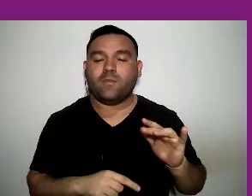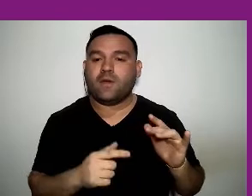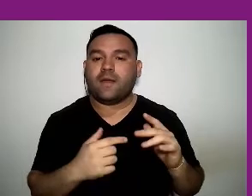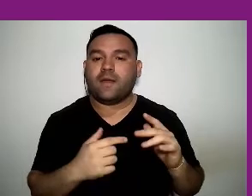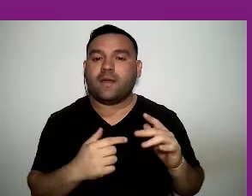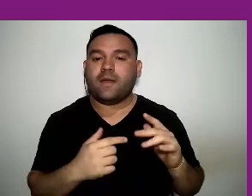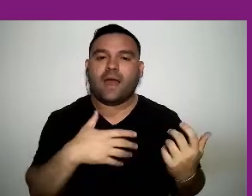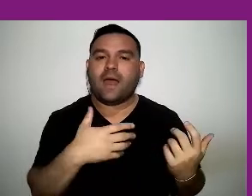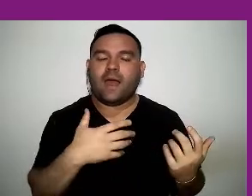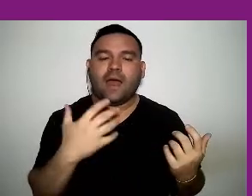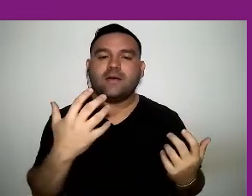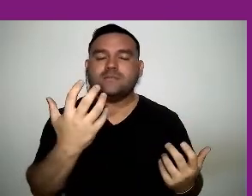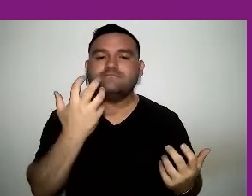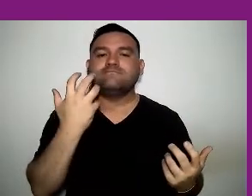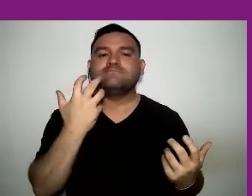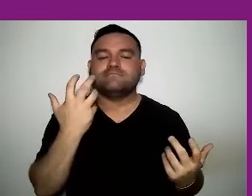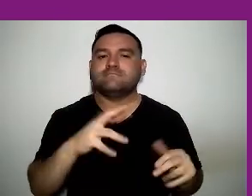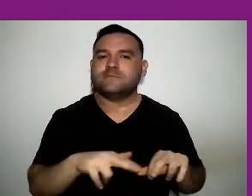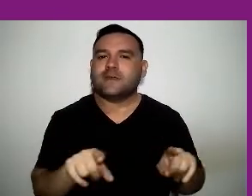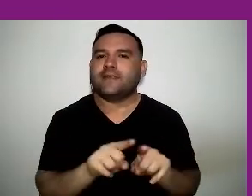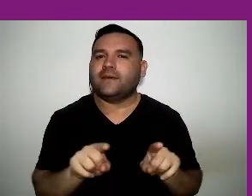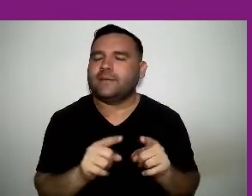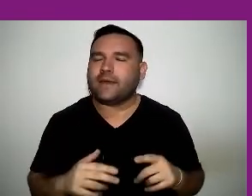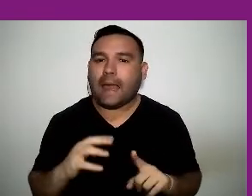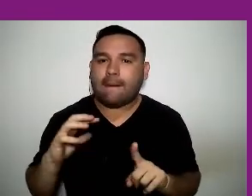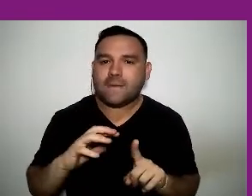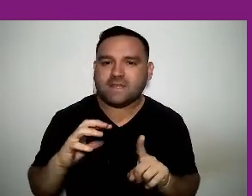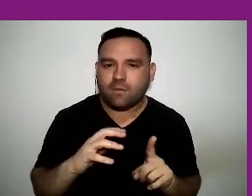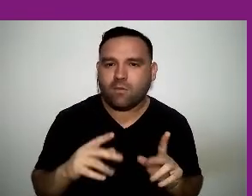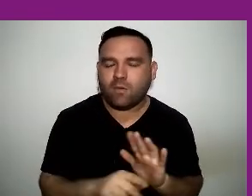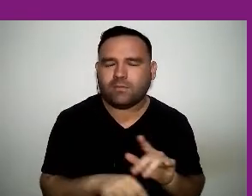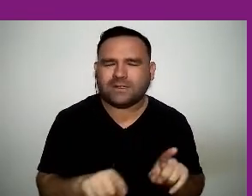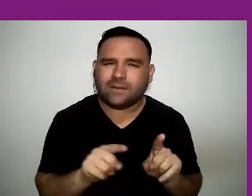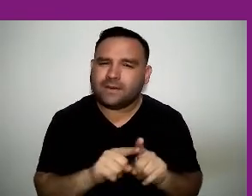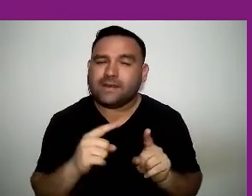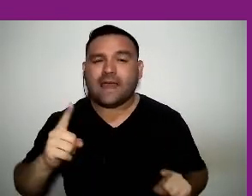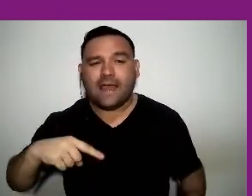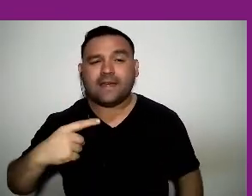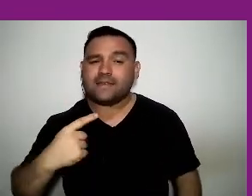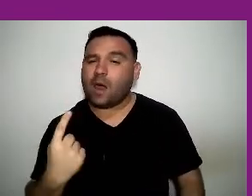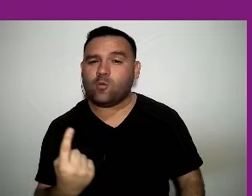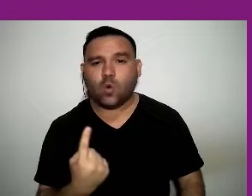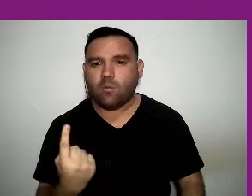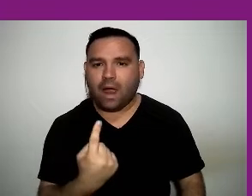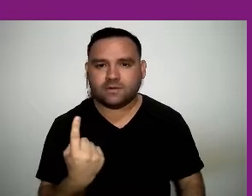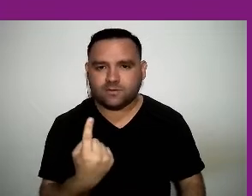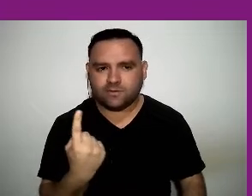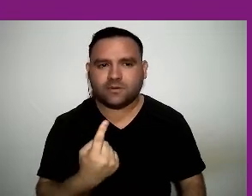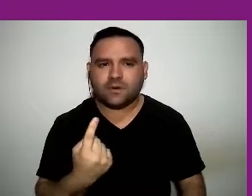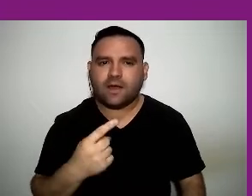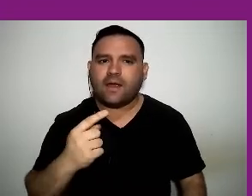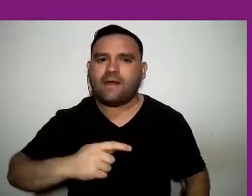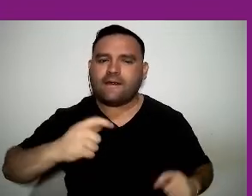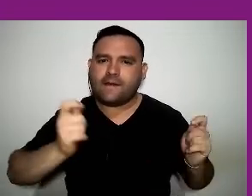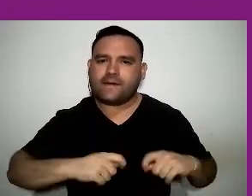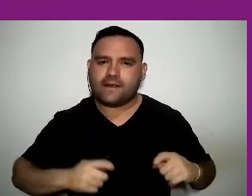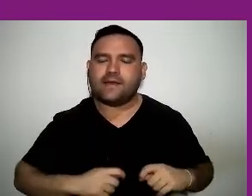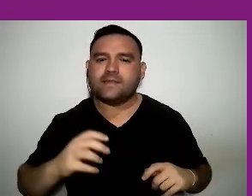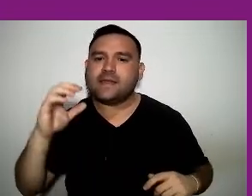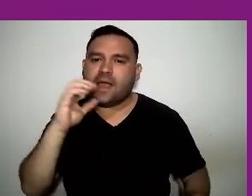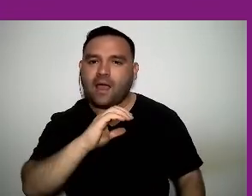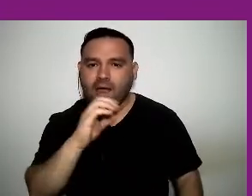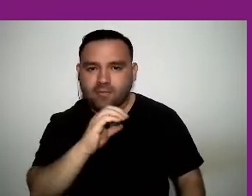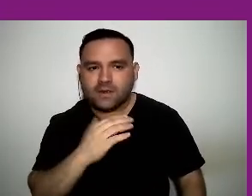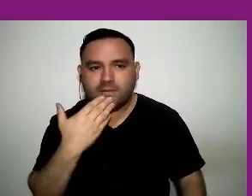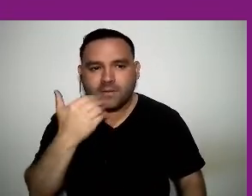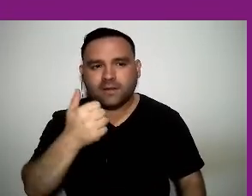pressão. Então, realmente, essa é uma forma automática que se dê de forma mais